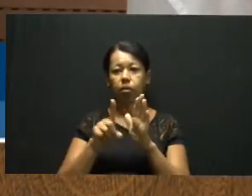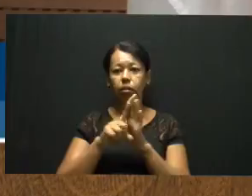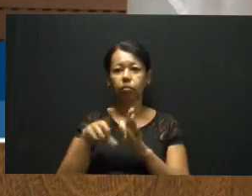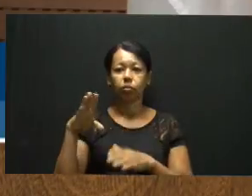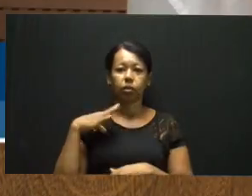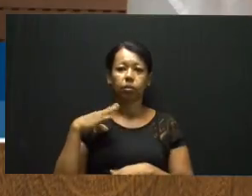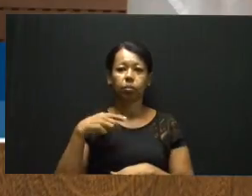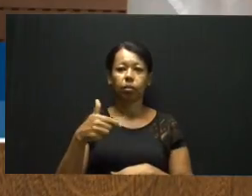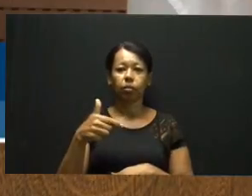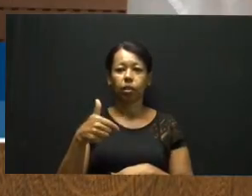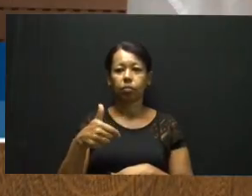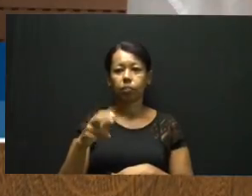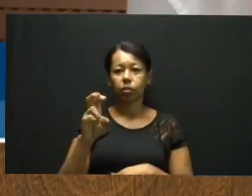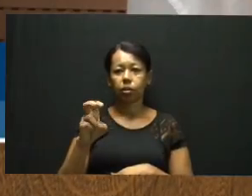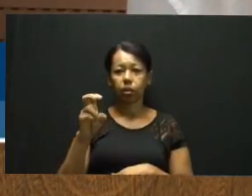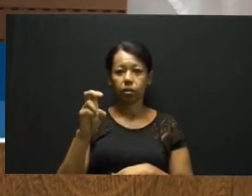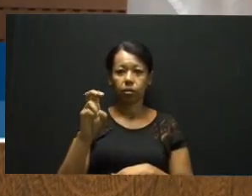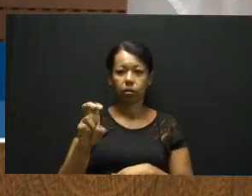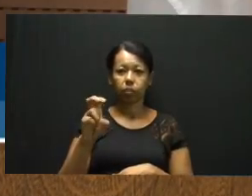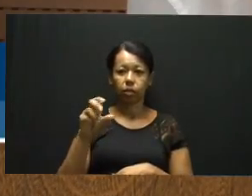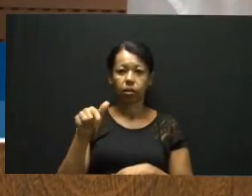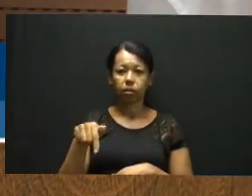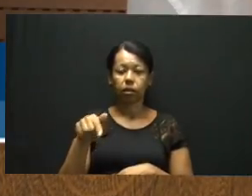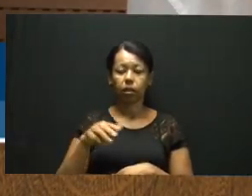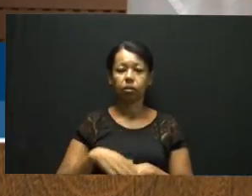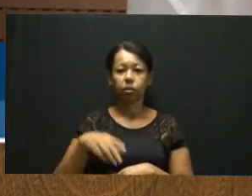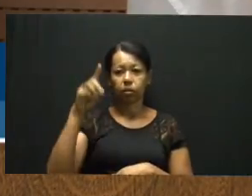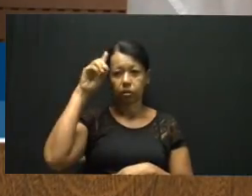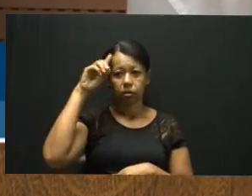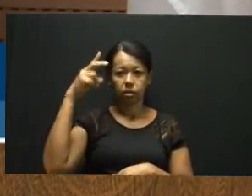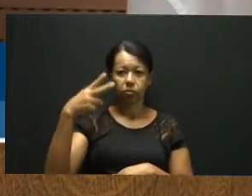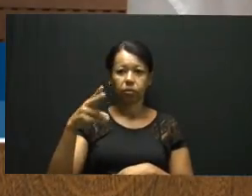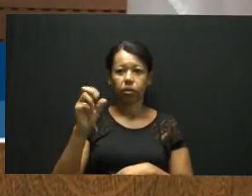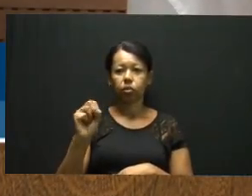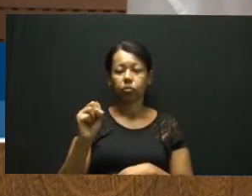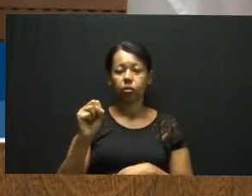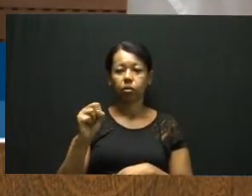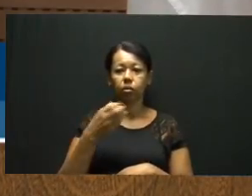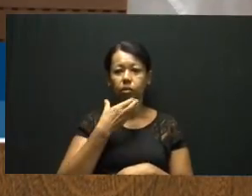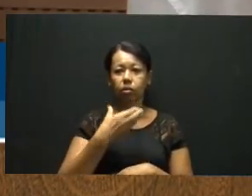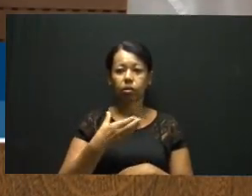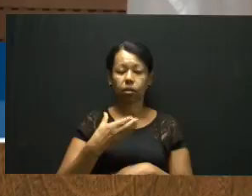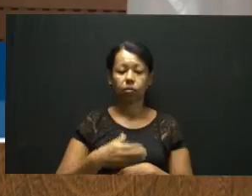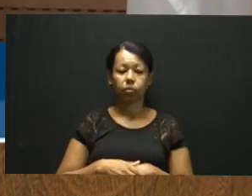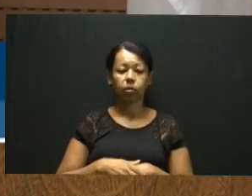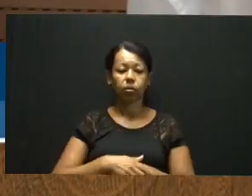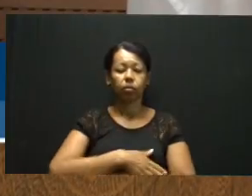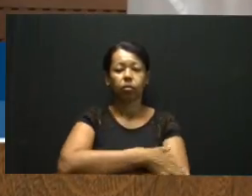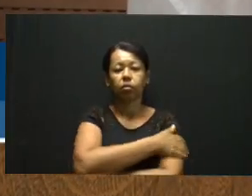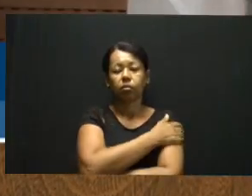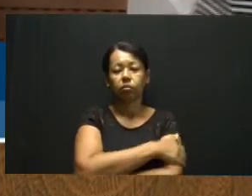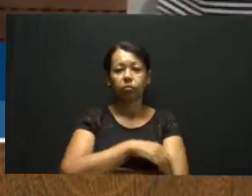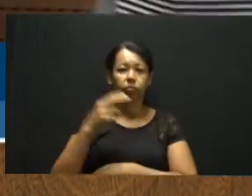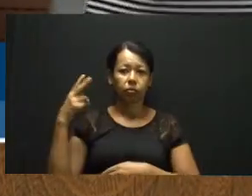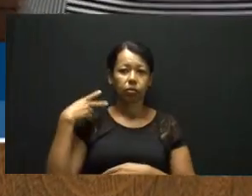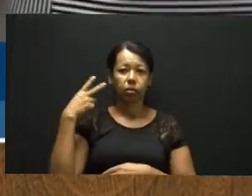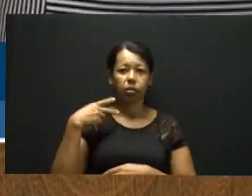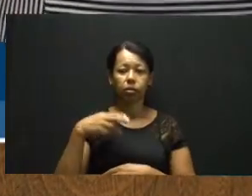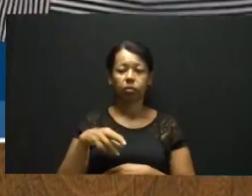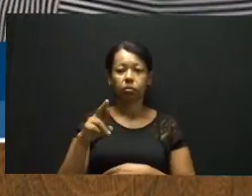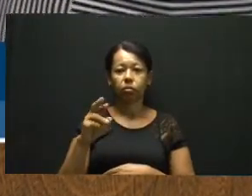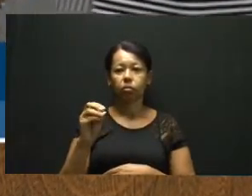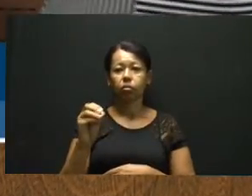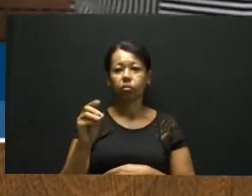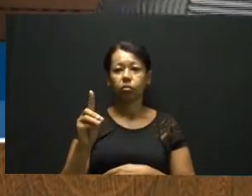Municipal 10.557, de 28 de dezembro de 2016. Caminhe-se. Do vereador Rodrigo Ramos